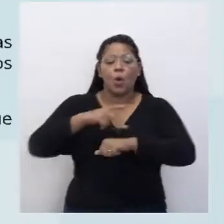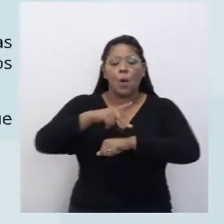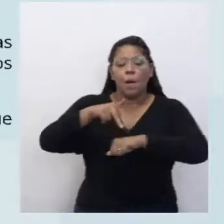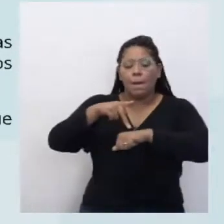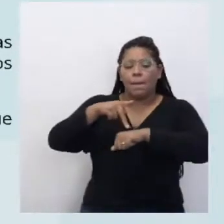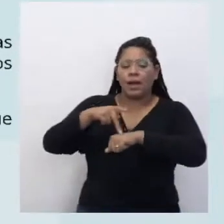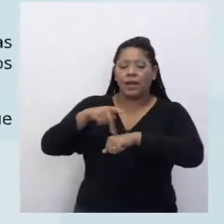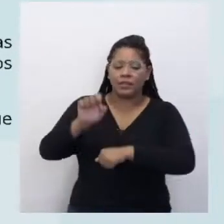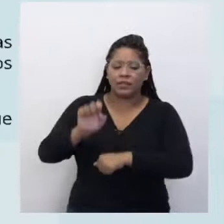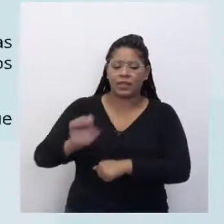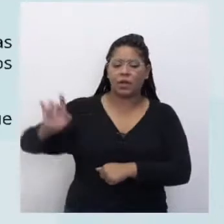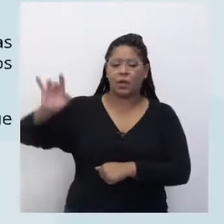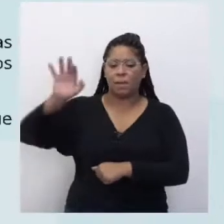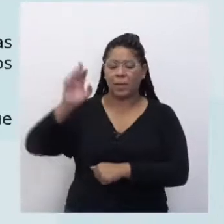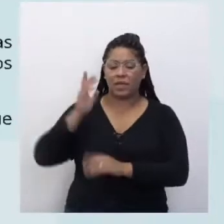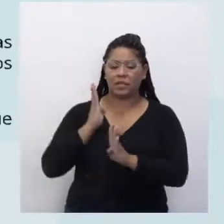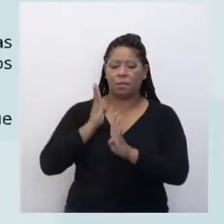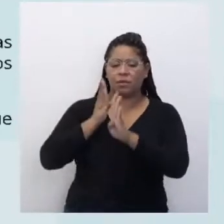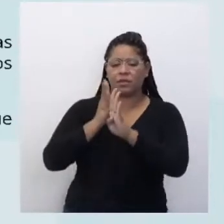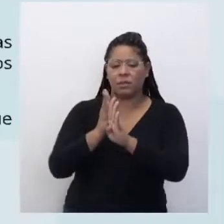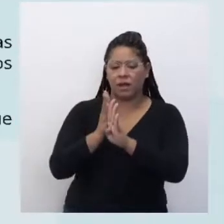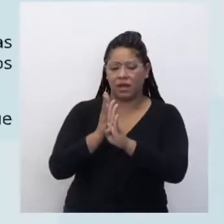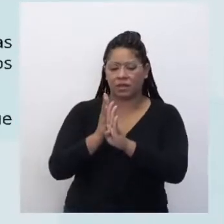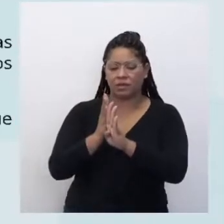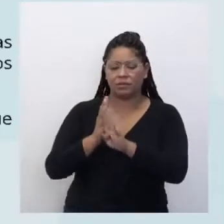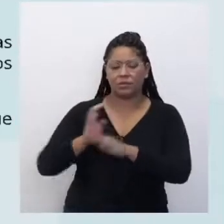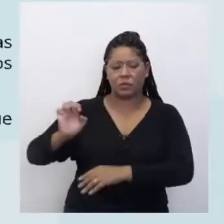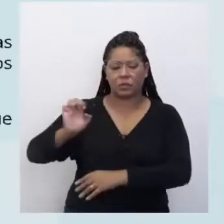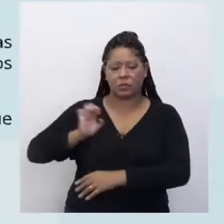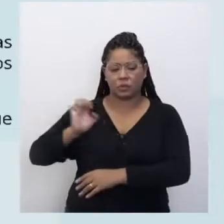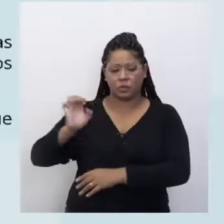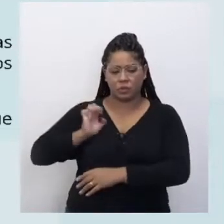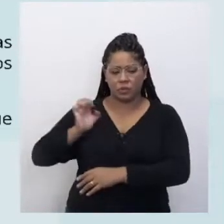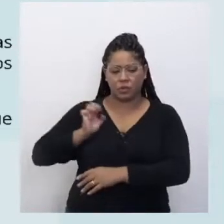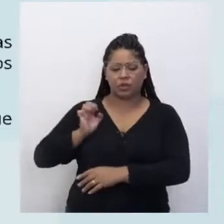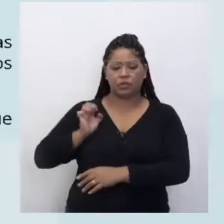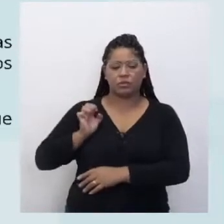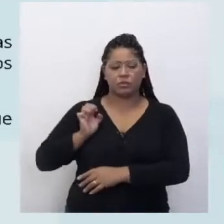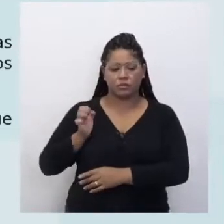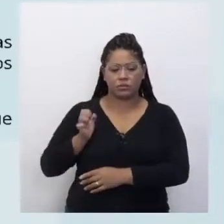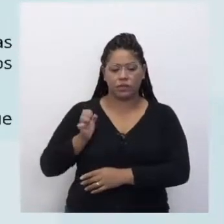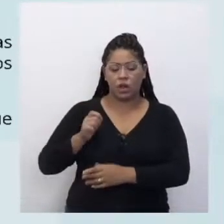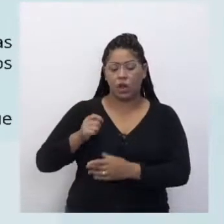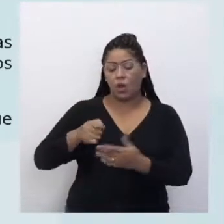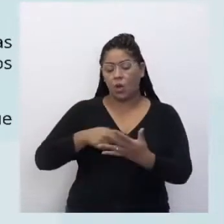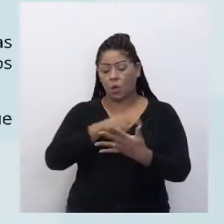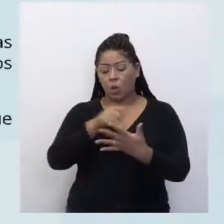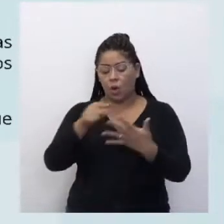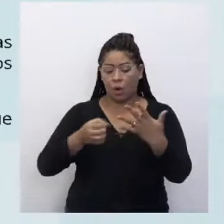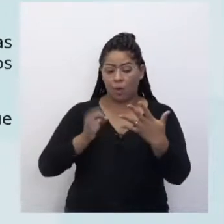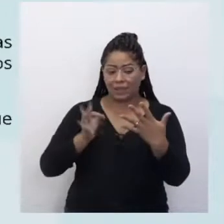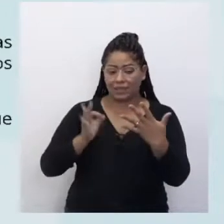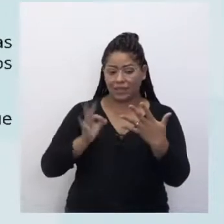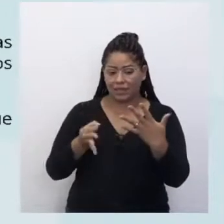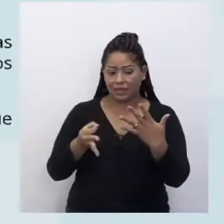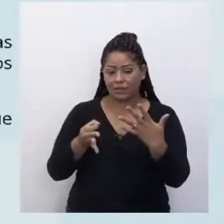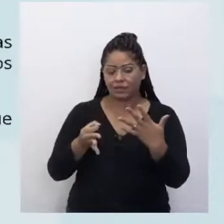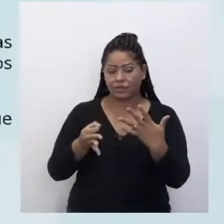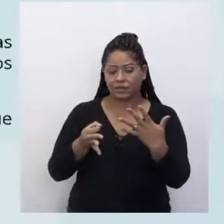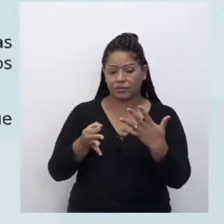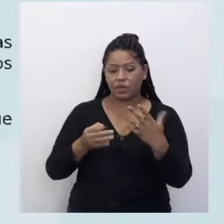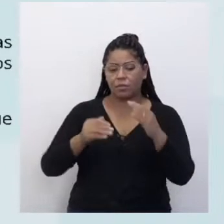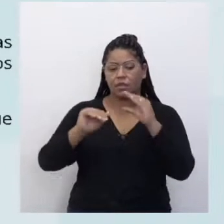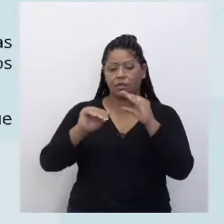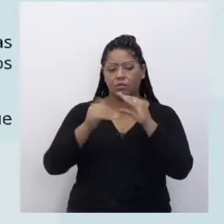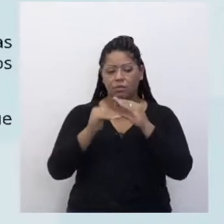mercantil? Temos aí 4 alternativas, vejam qual delas vocês consideram correta e aponte a letra correspondente no nosso